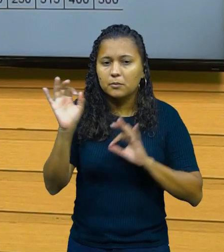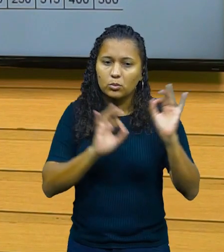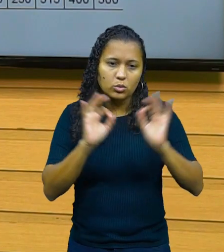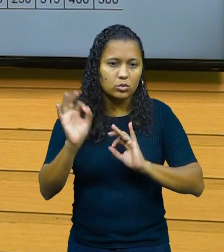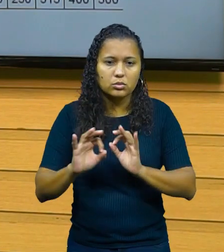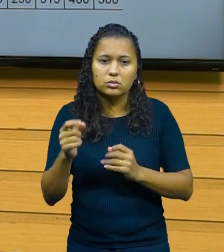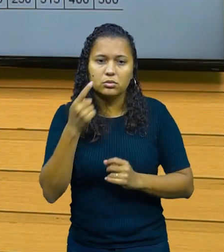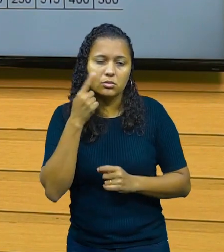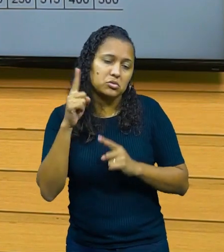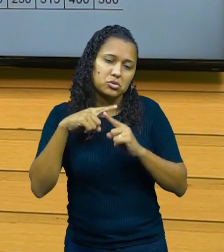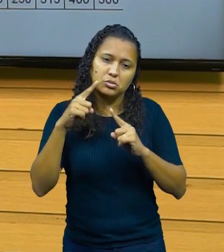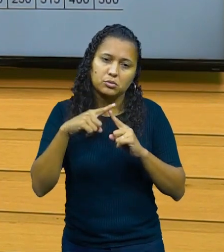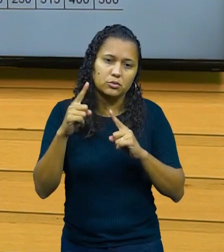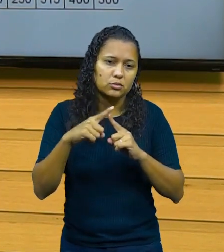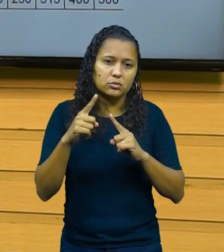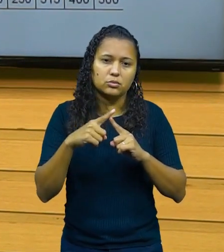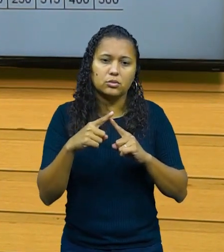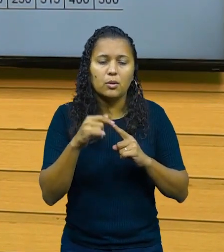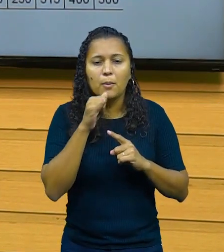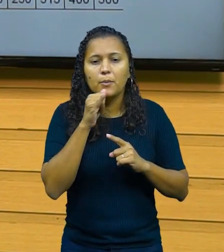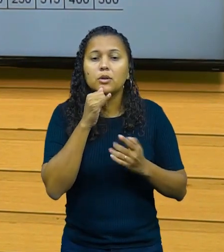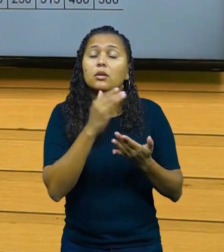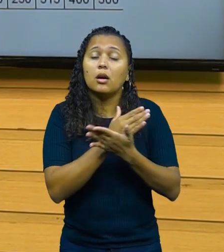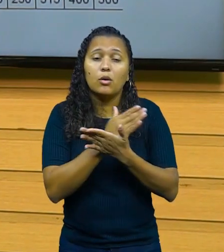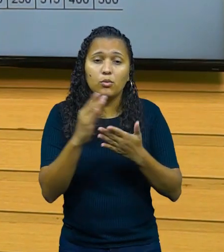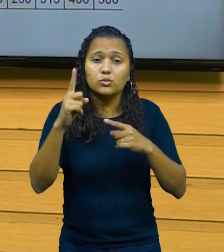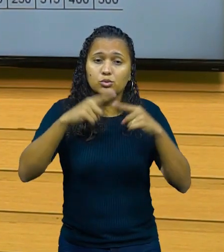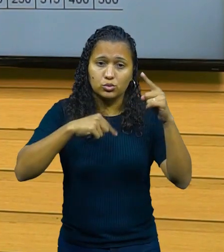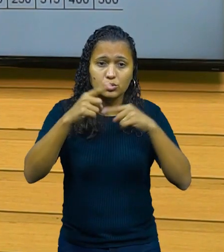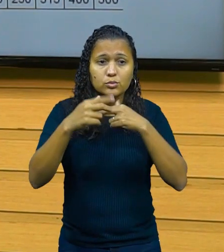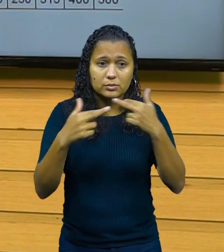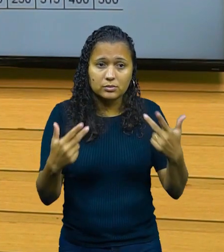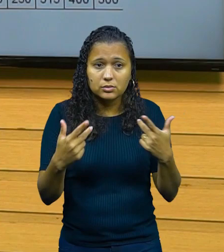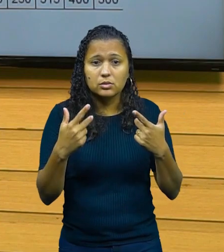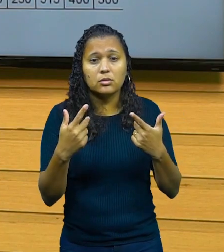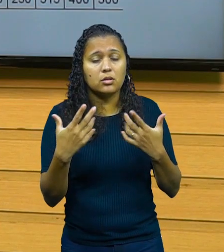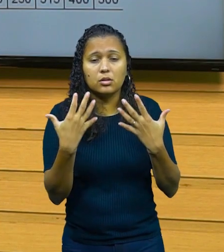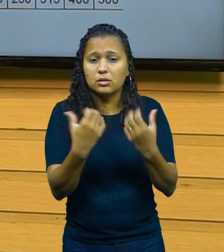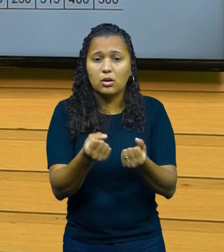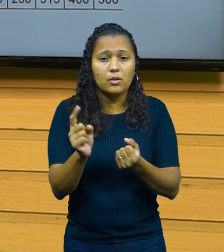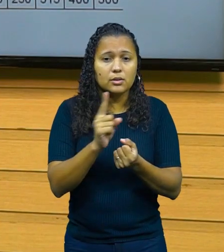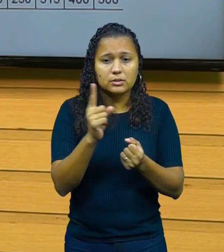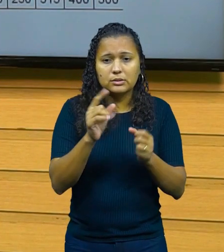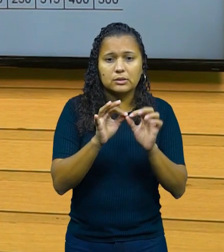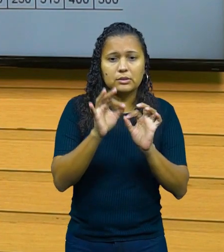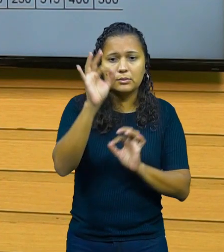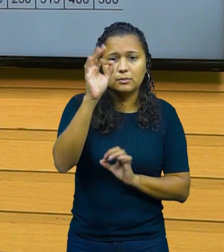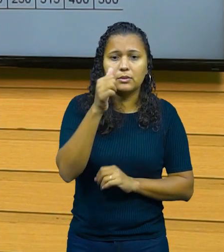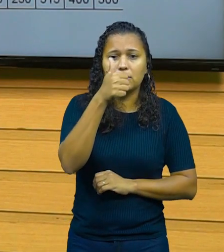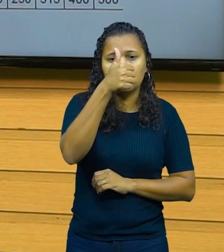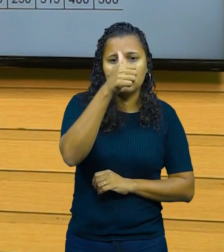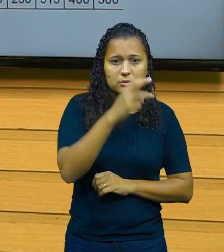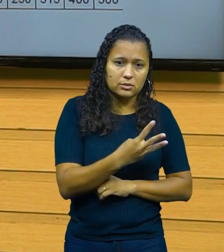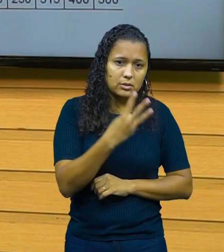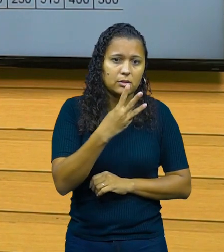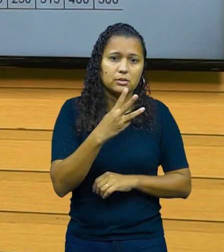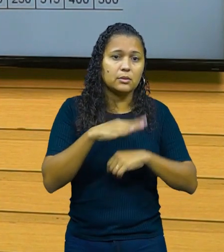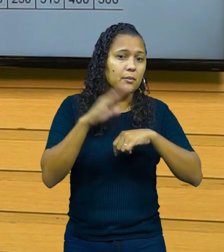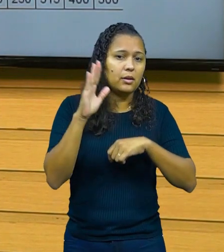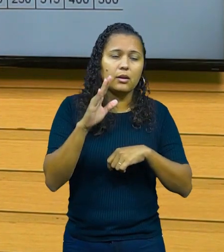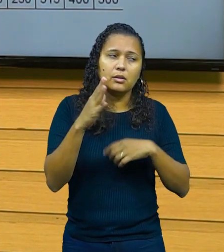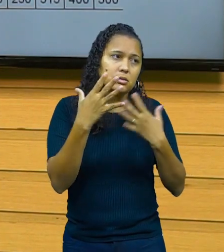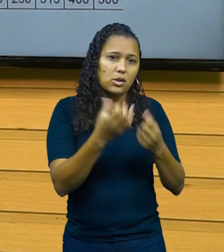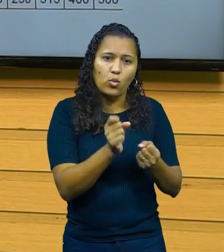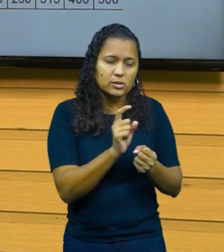à medida do tipo de peça. Então tem peças que não vão admitir dimensões maiores do que 1 e 3